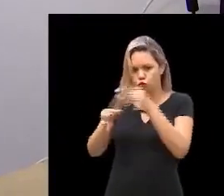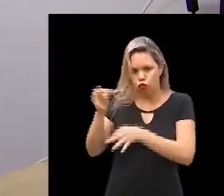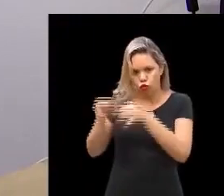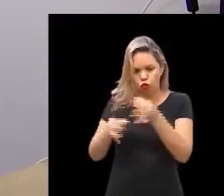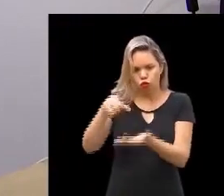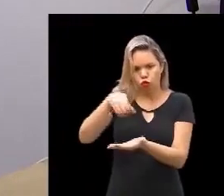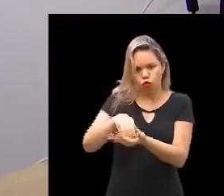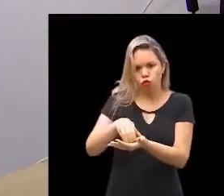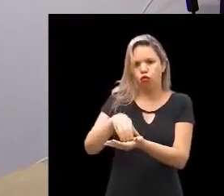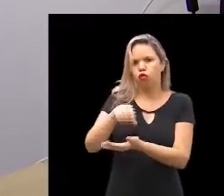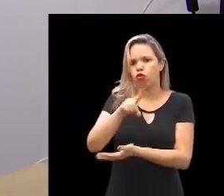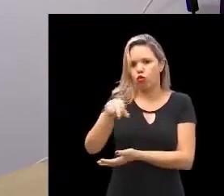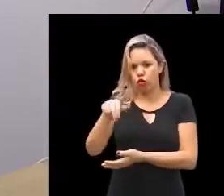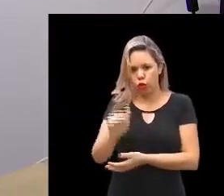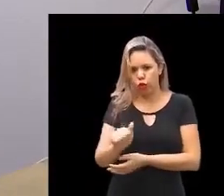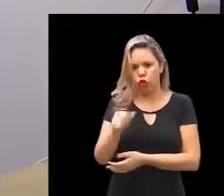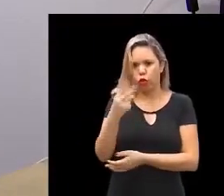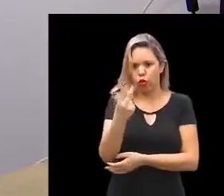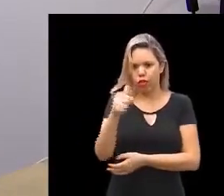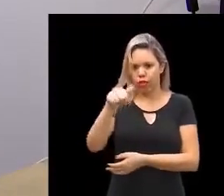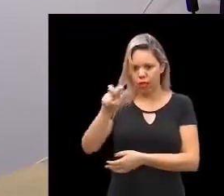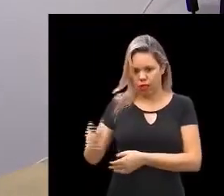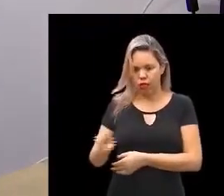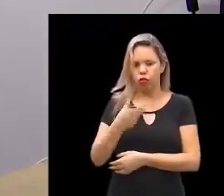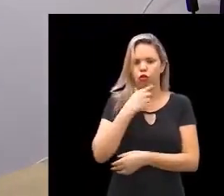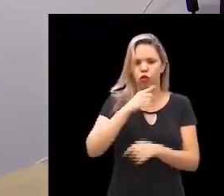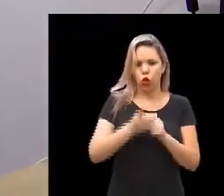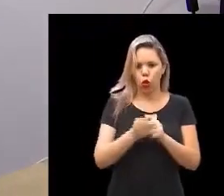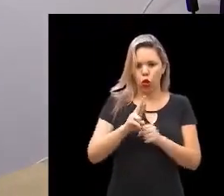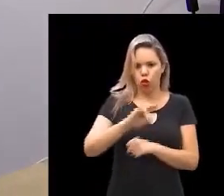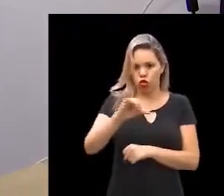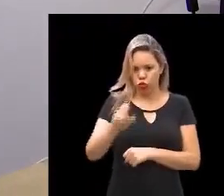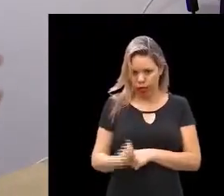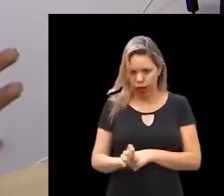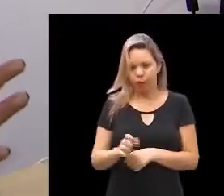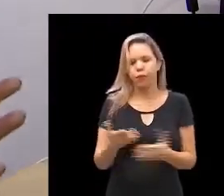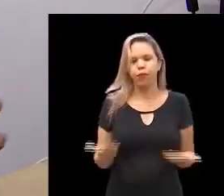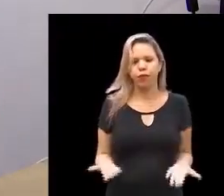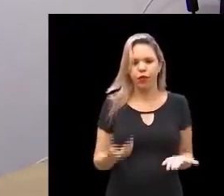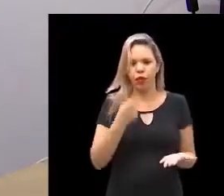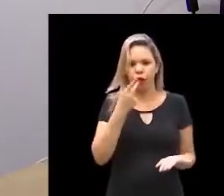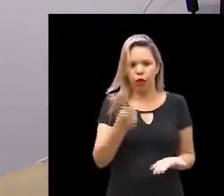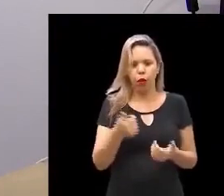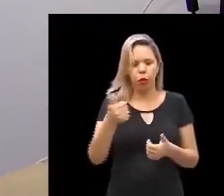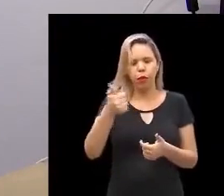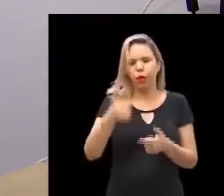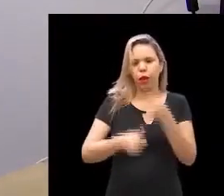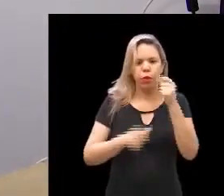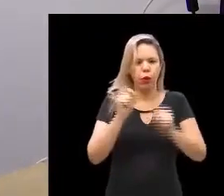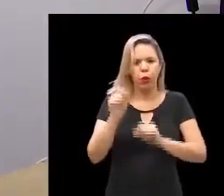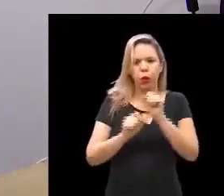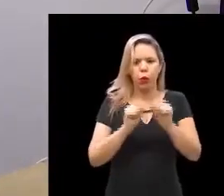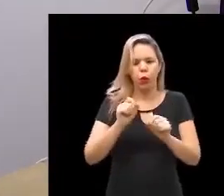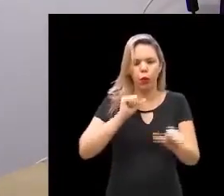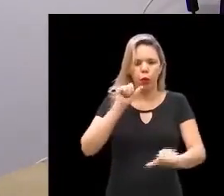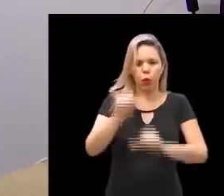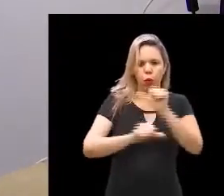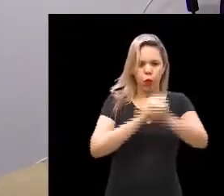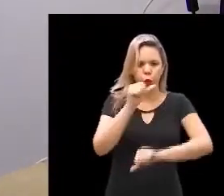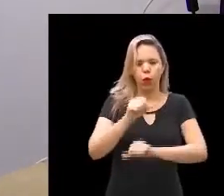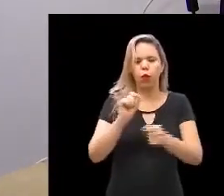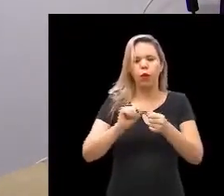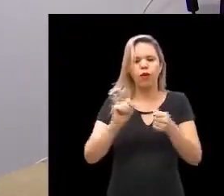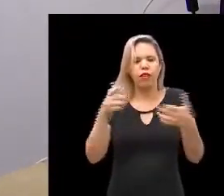Zona 275, doutor José Guilherme Marrem. Doutor, queria primeiramente que o senhor falasse para a gente o que muda